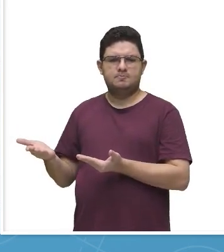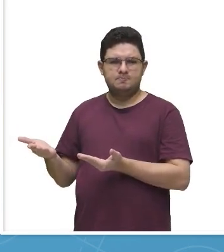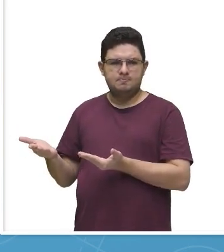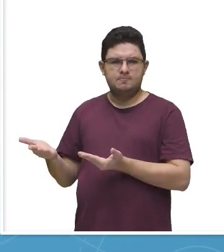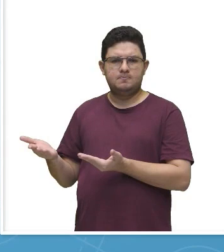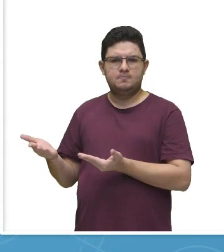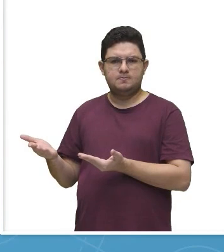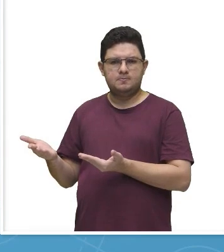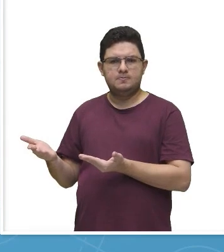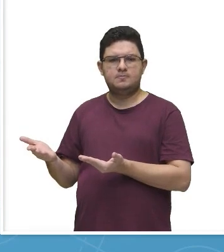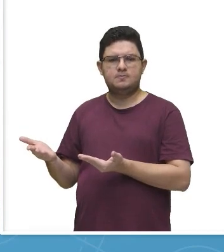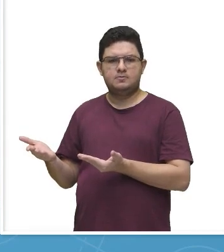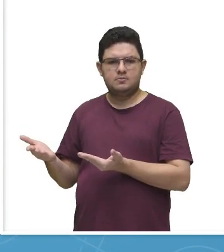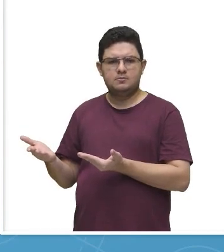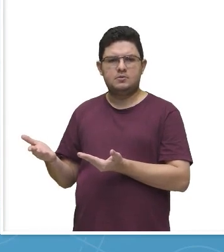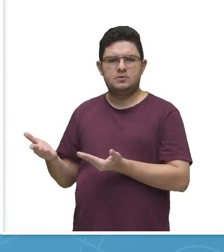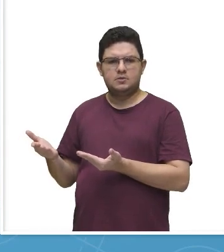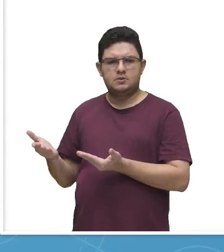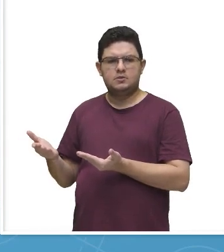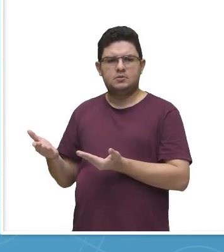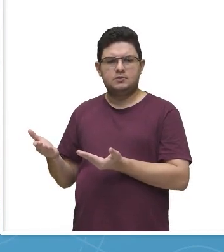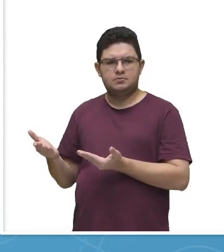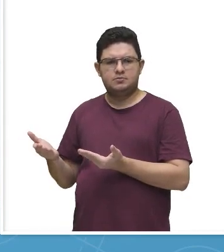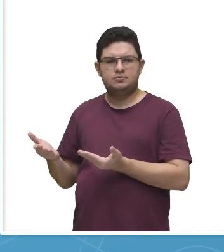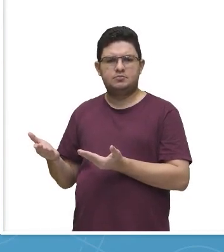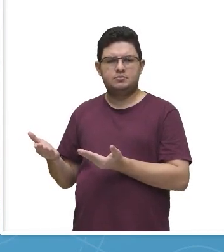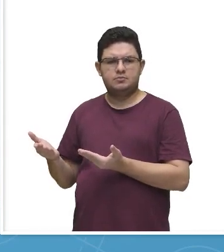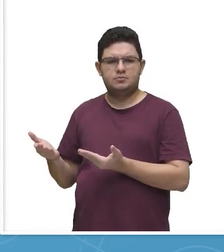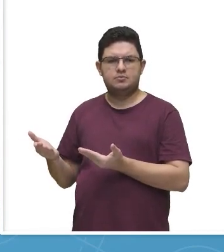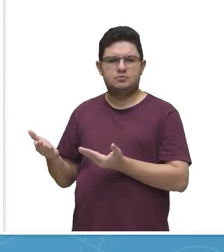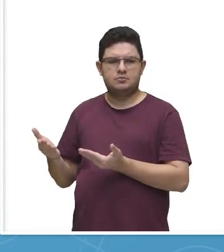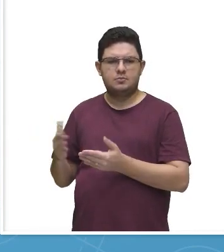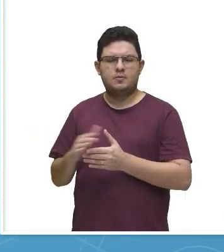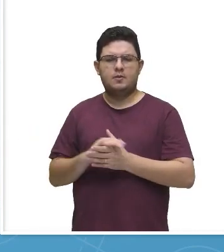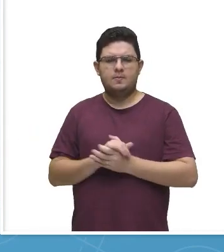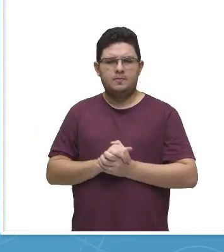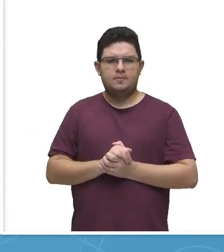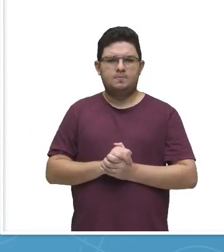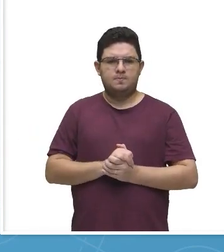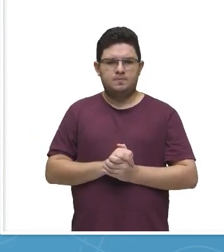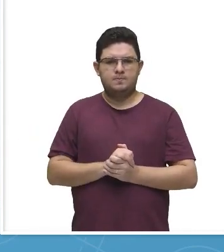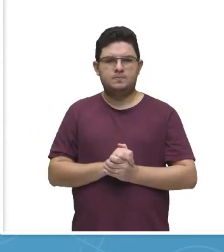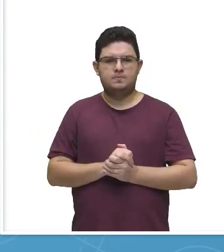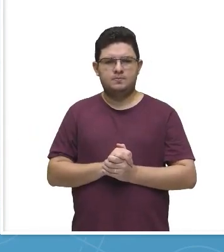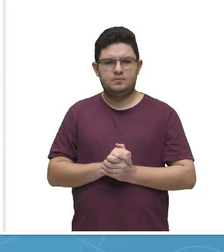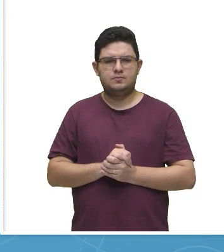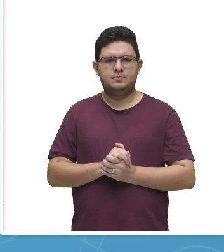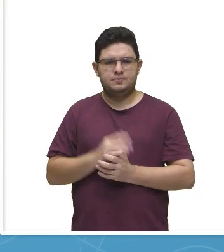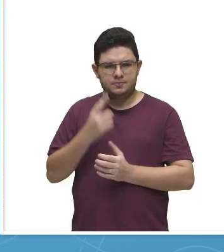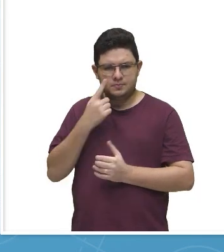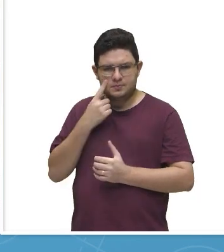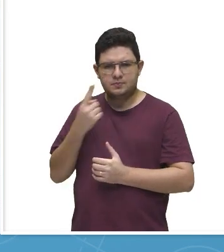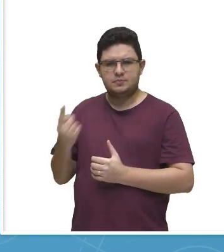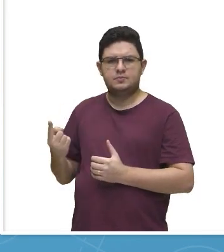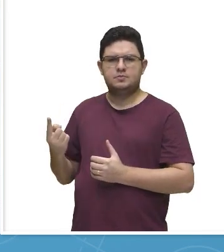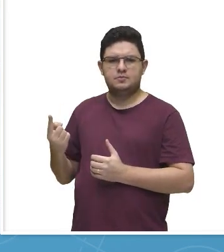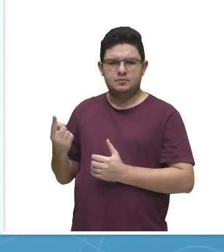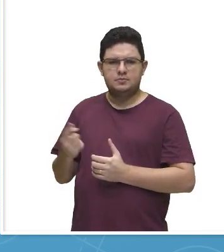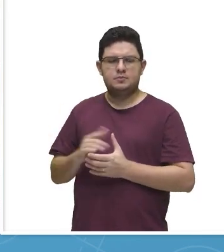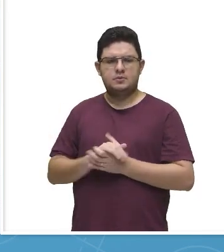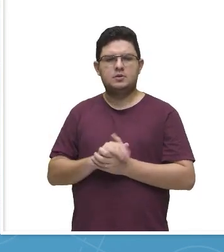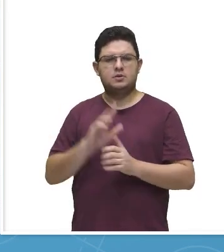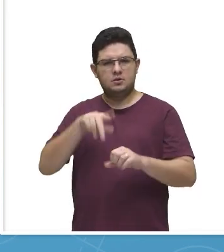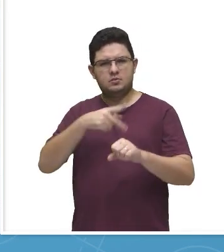né? Dividido aqui, né? Somado com mais 4 a quarta, né? Isso foi aplicar a propriedade, depois vamos ver